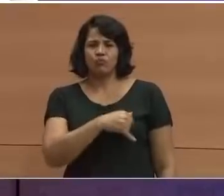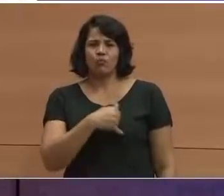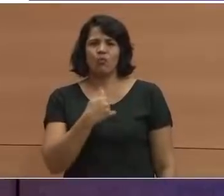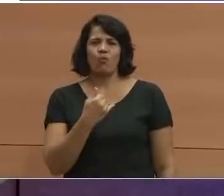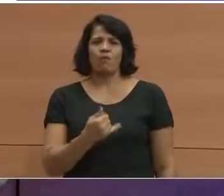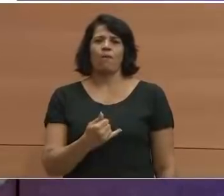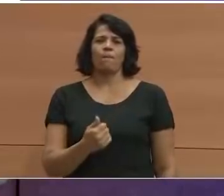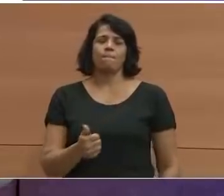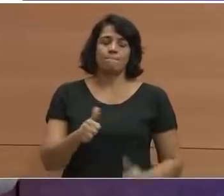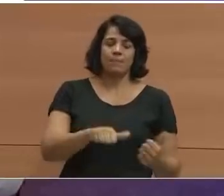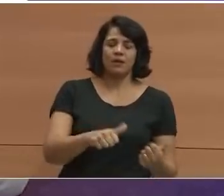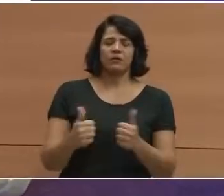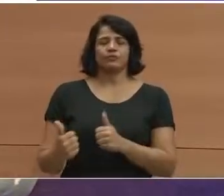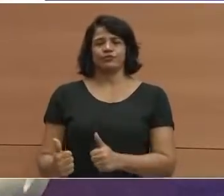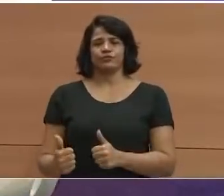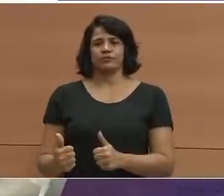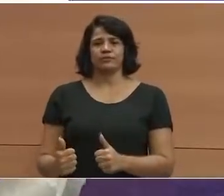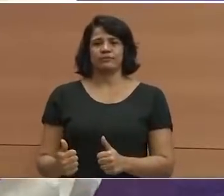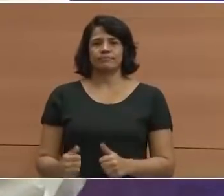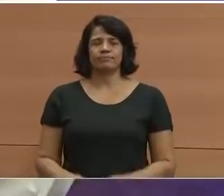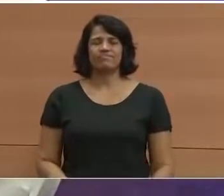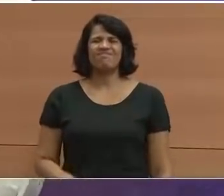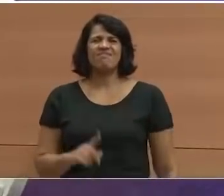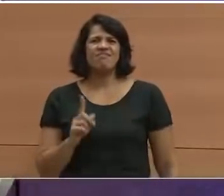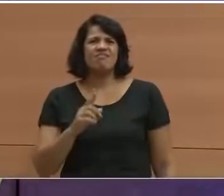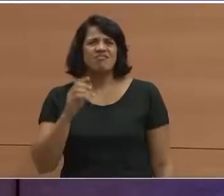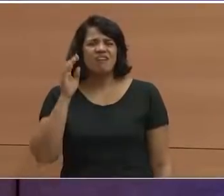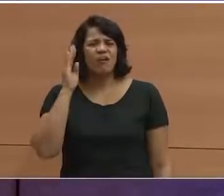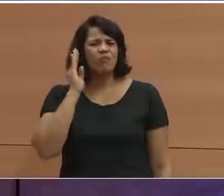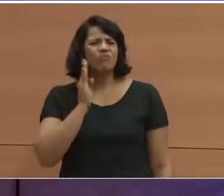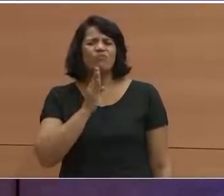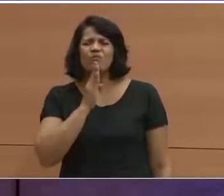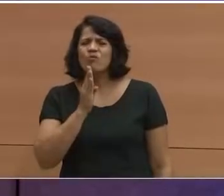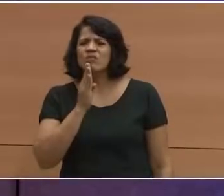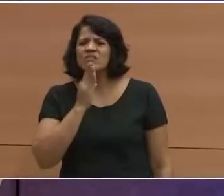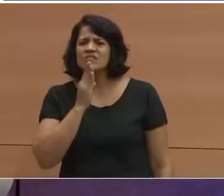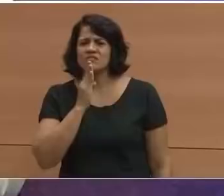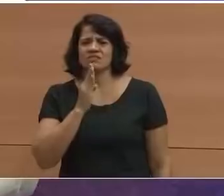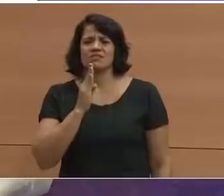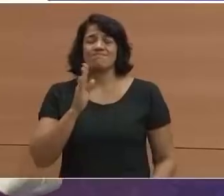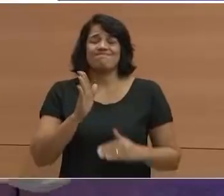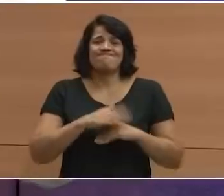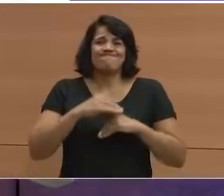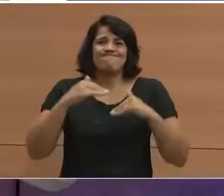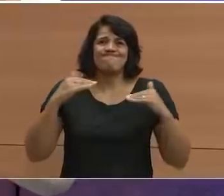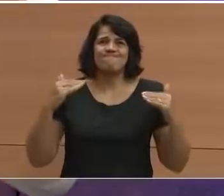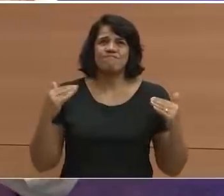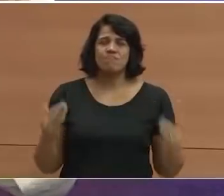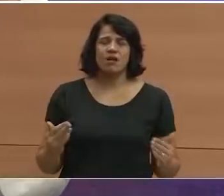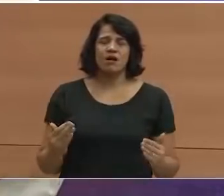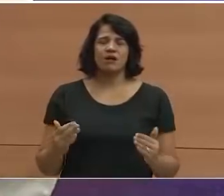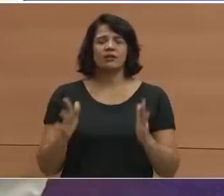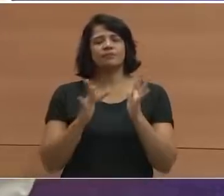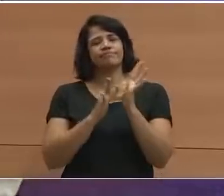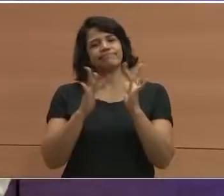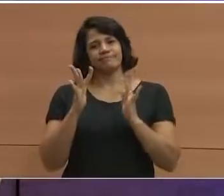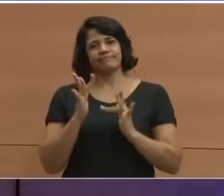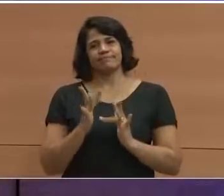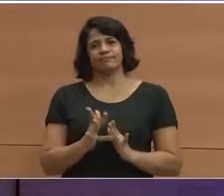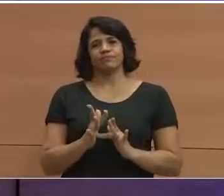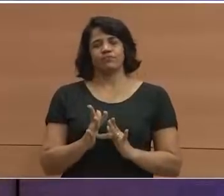no seu conhecimento. E ele, pois, começou a falar ousadamente na